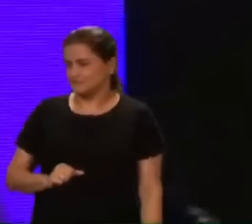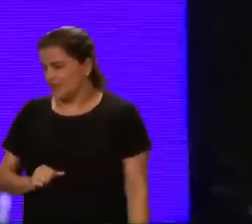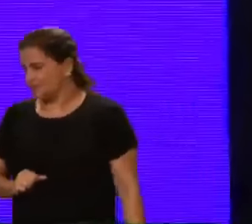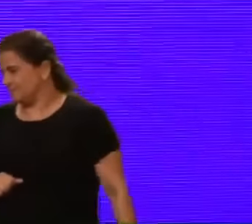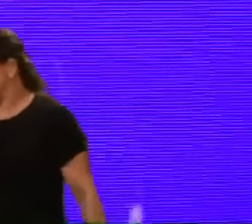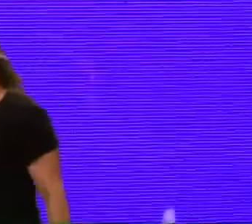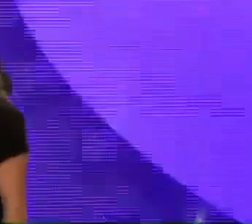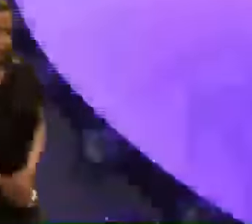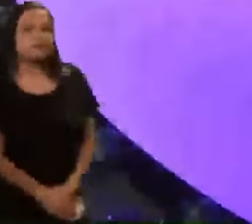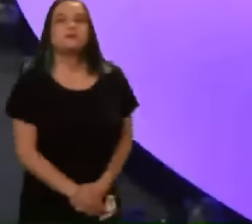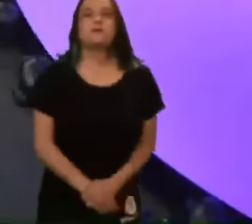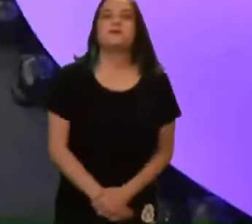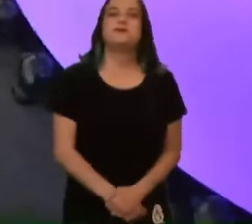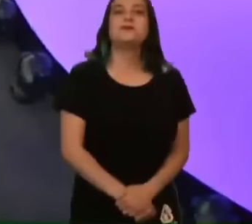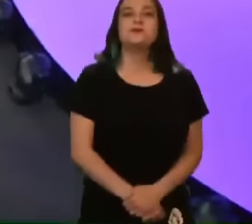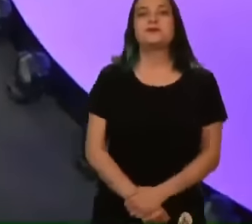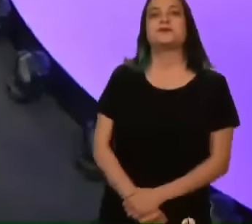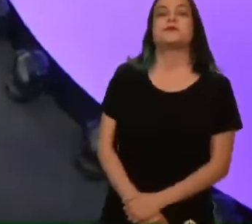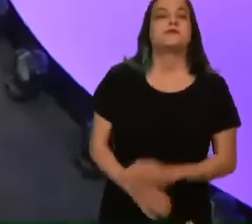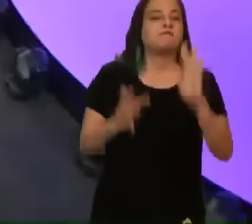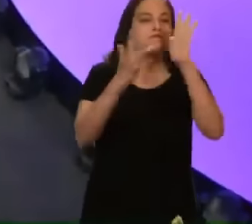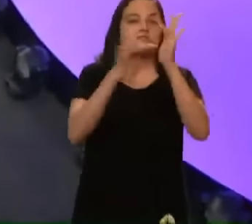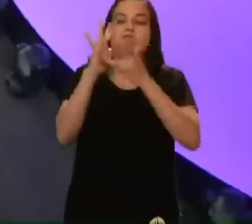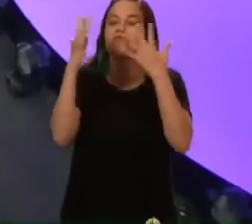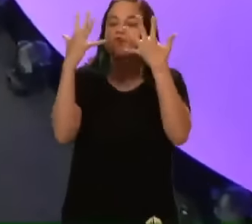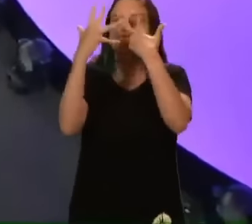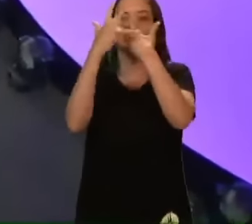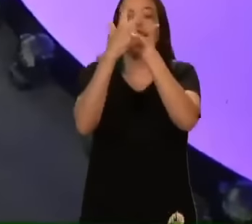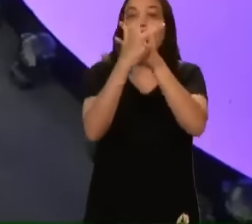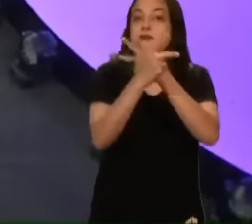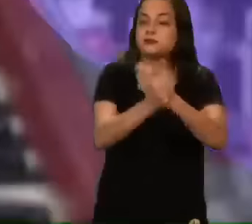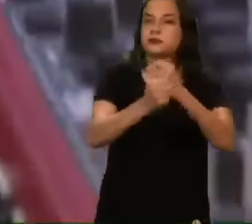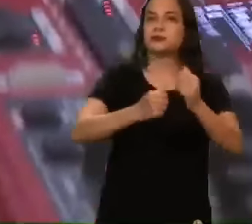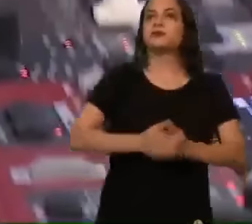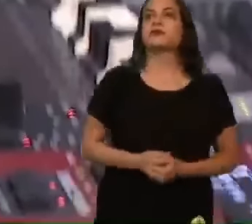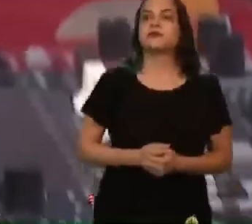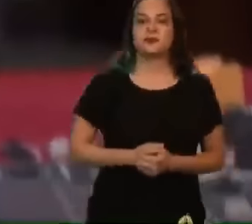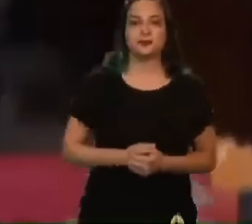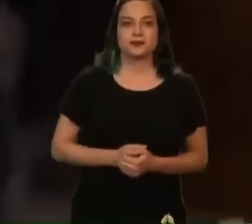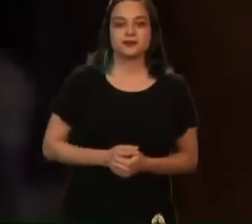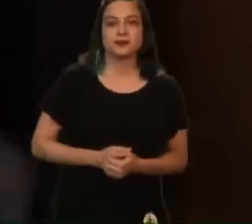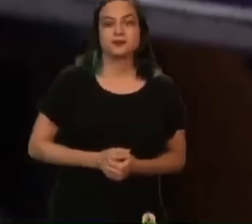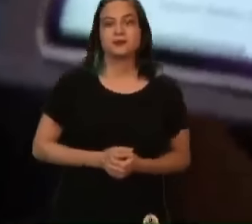Oh, aleluia. Tu és maravilhoso, meu Deus.